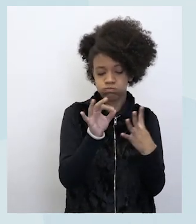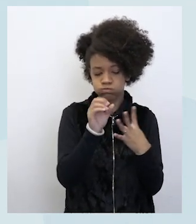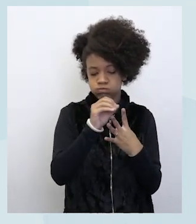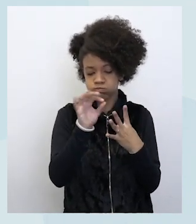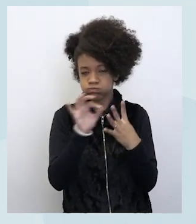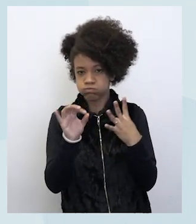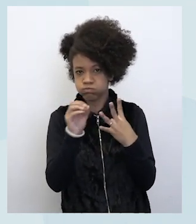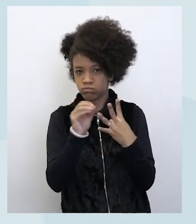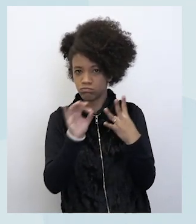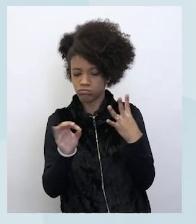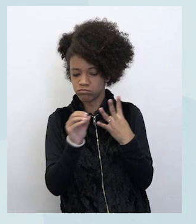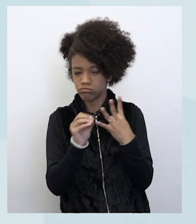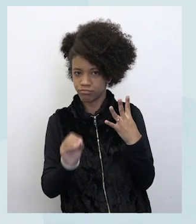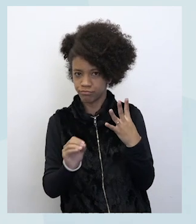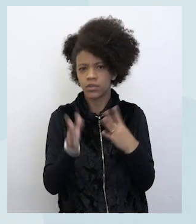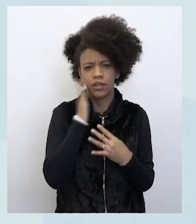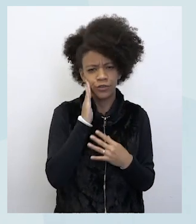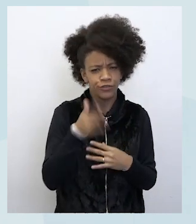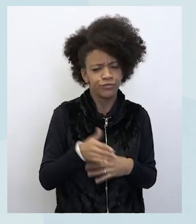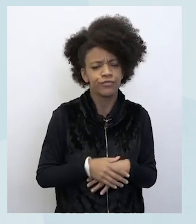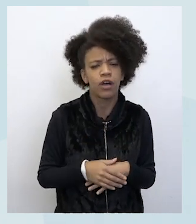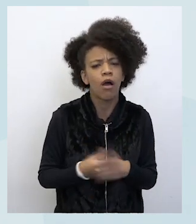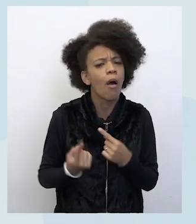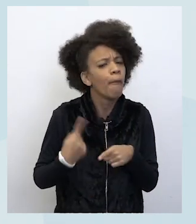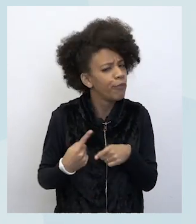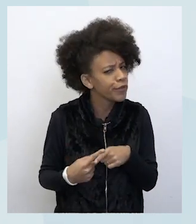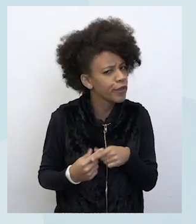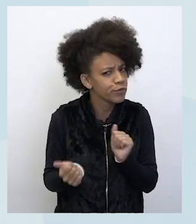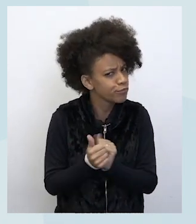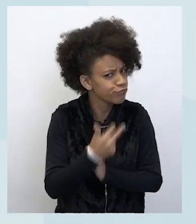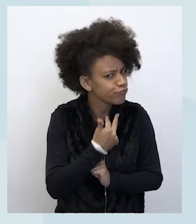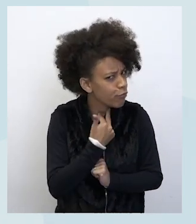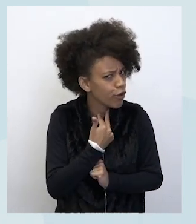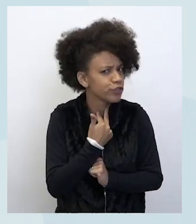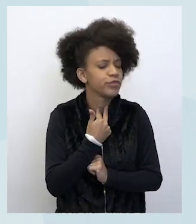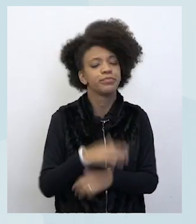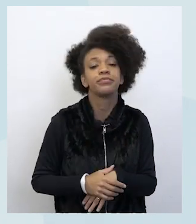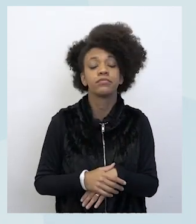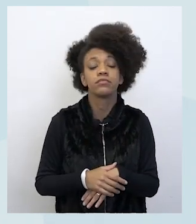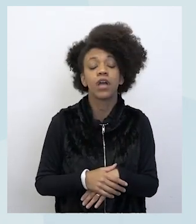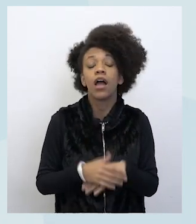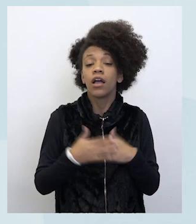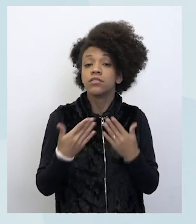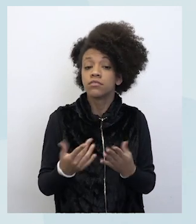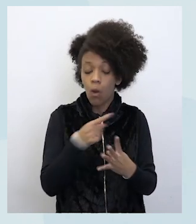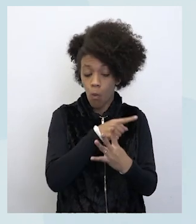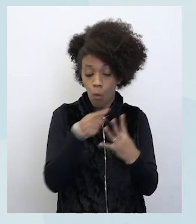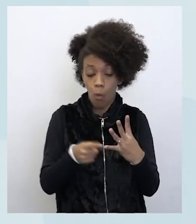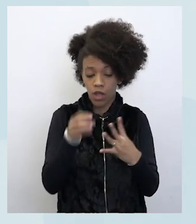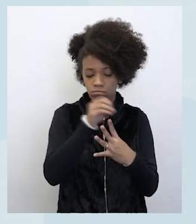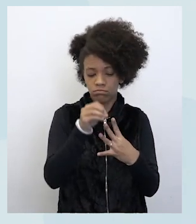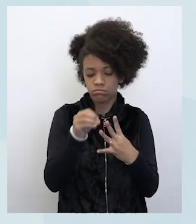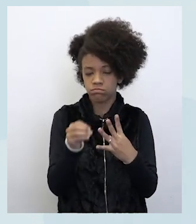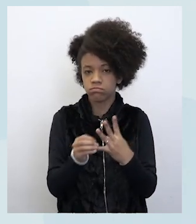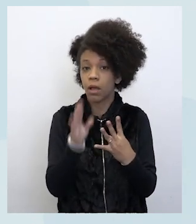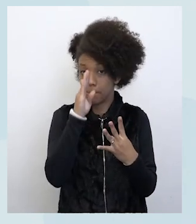uma distante da outra. E vocês já sabem por que elas não podem ficar juntas, não é verdade? Então, essas são as nossas 4 bolinhas